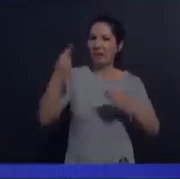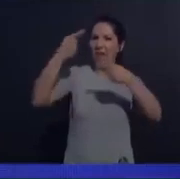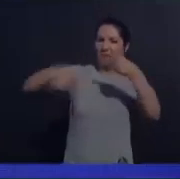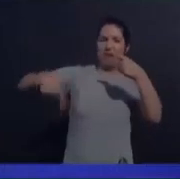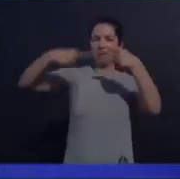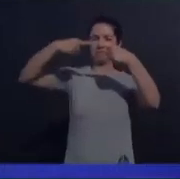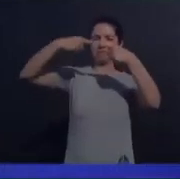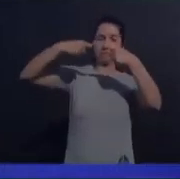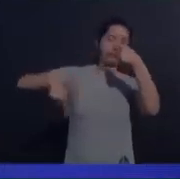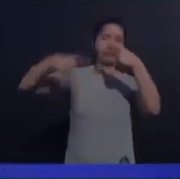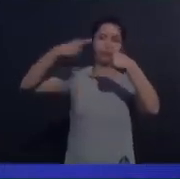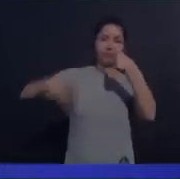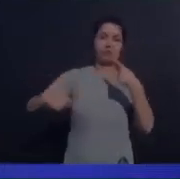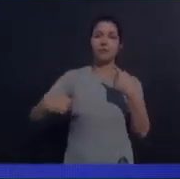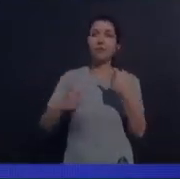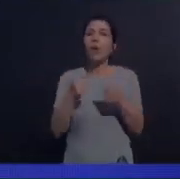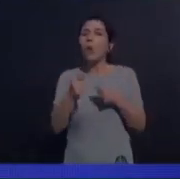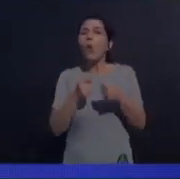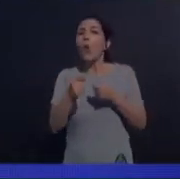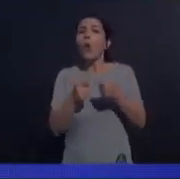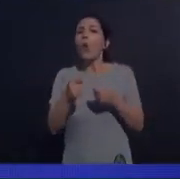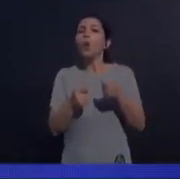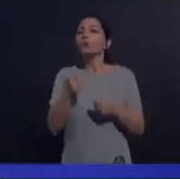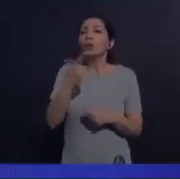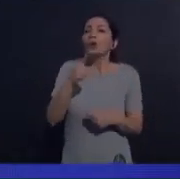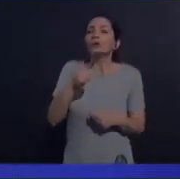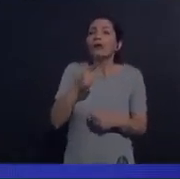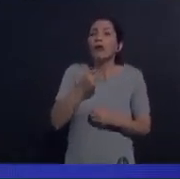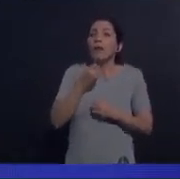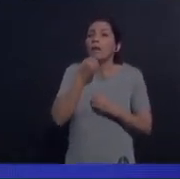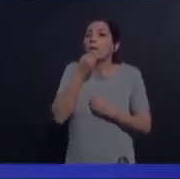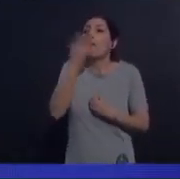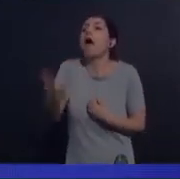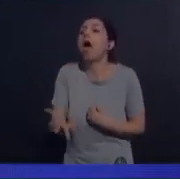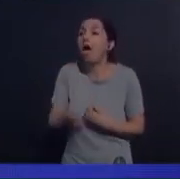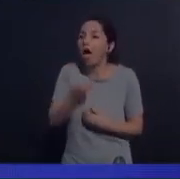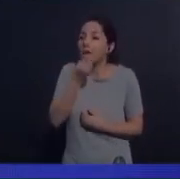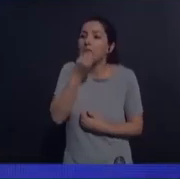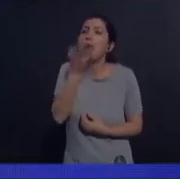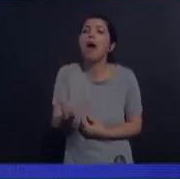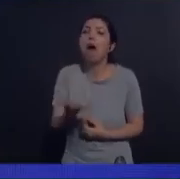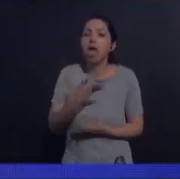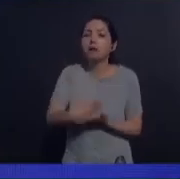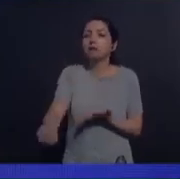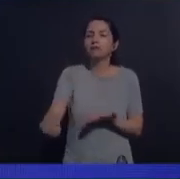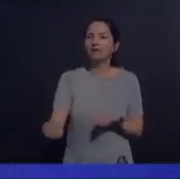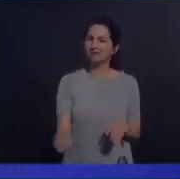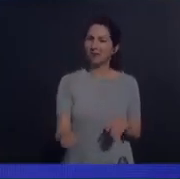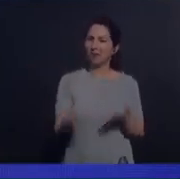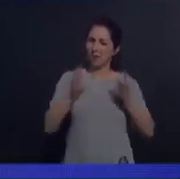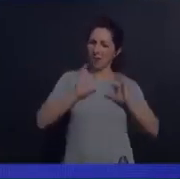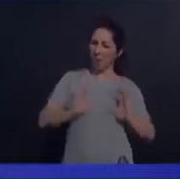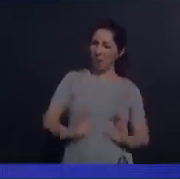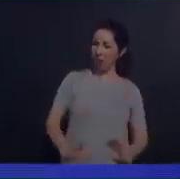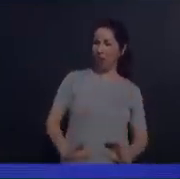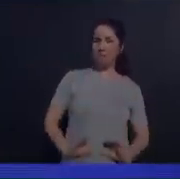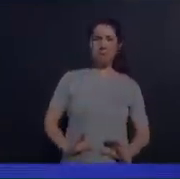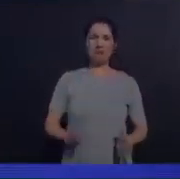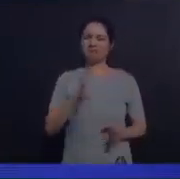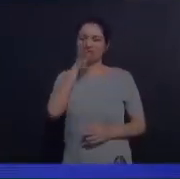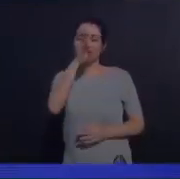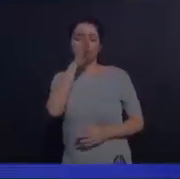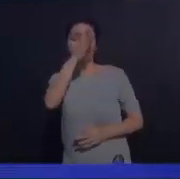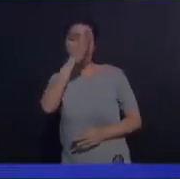Que não sabe ter controle naquilo que ela fala, no modo como ela se comporta, e fala besteiras